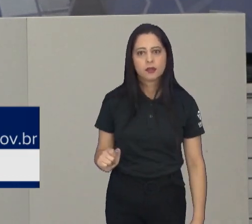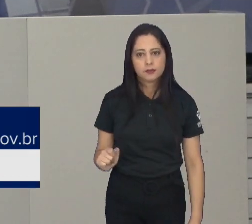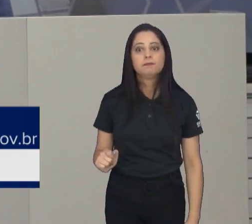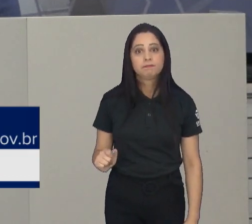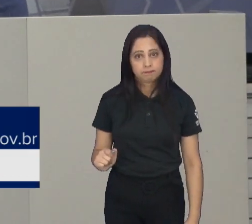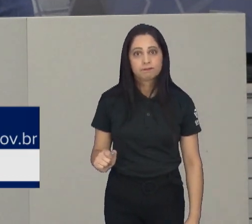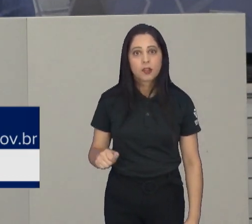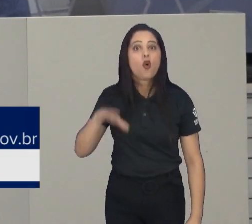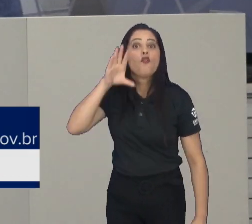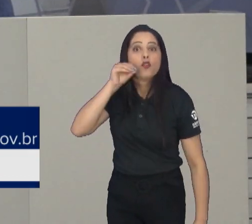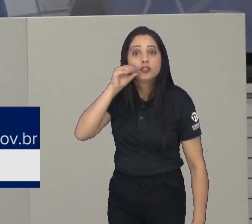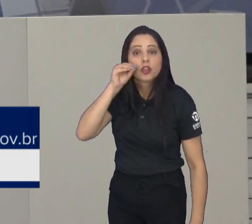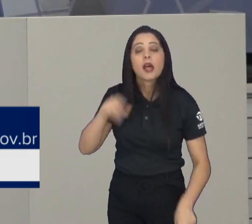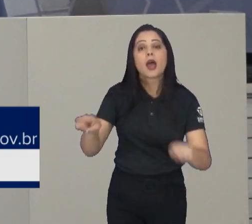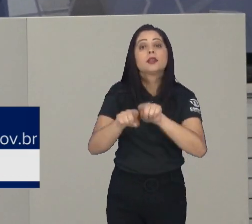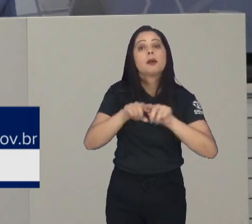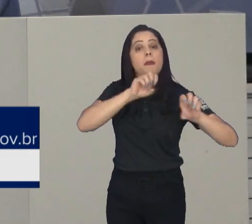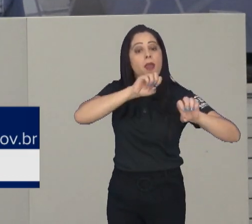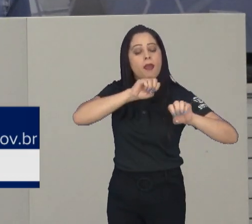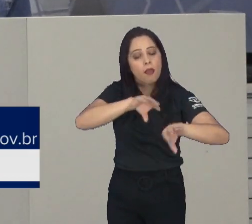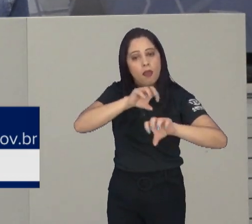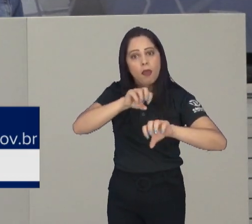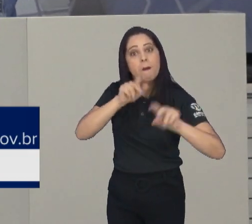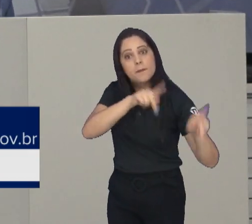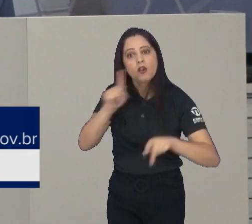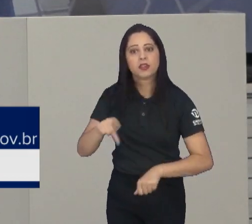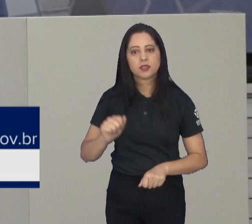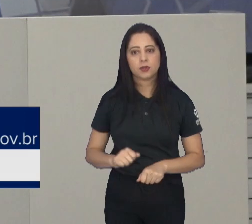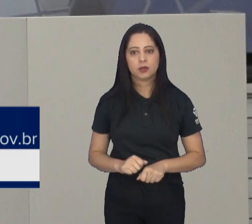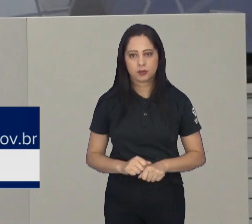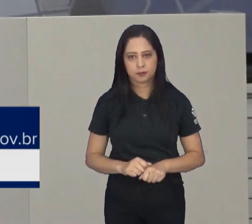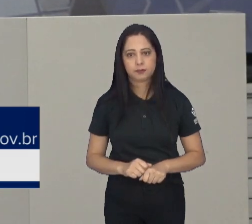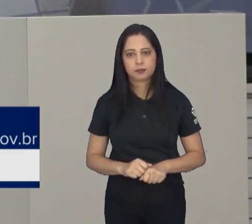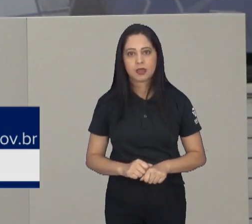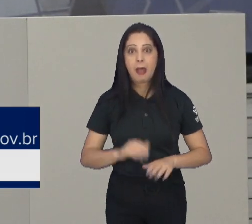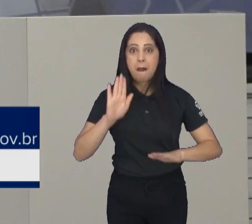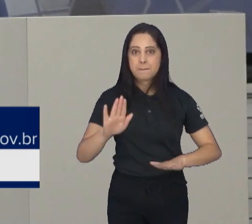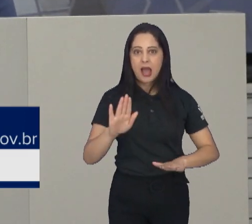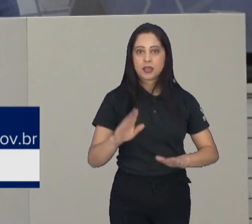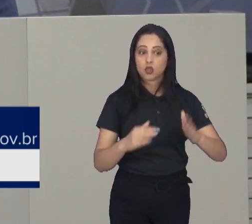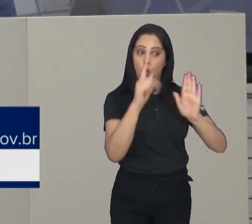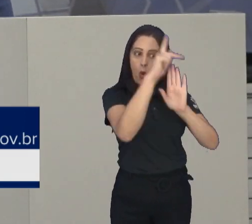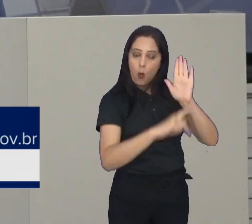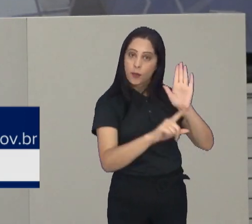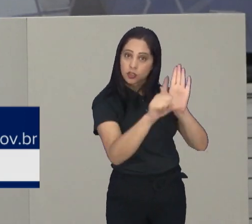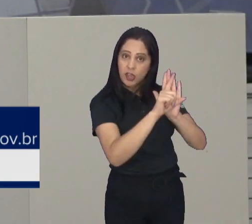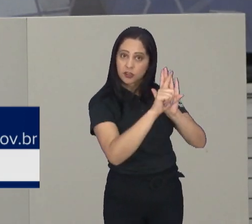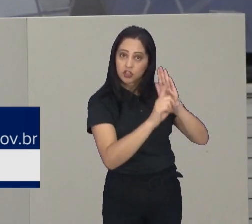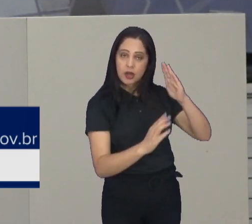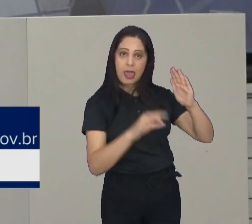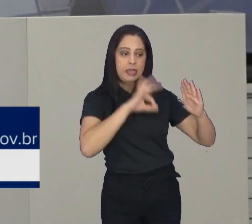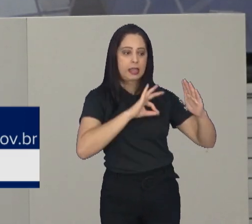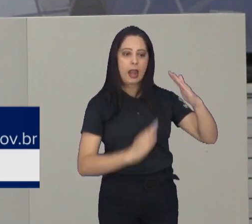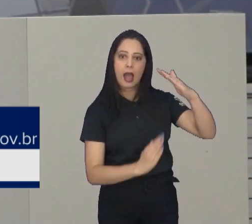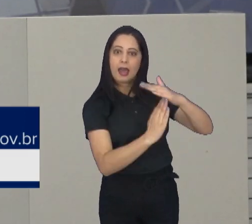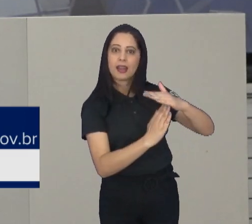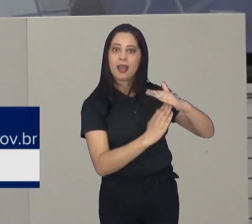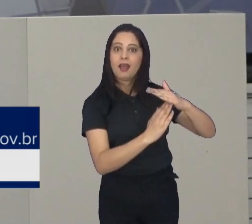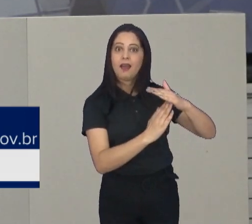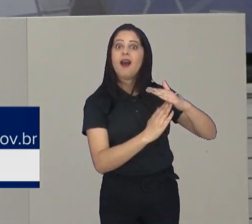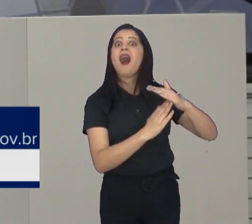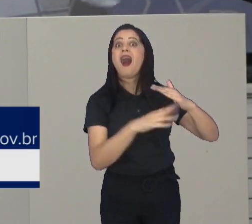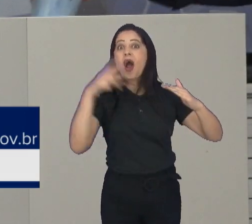tanto os servidores quanto os professores. E quando era para ser bom, como piso salarial, o prefeito conseguiu